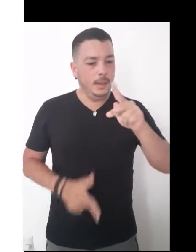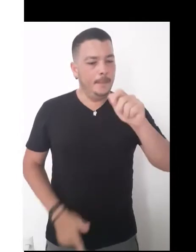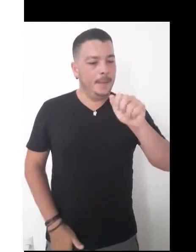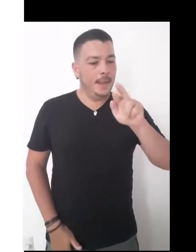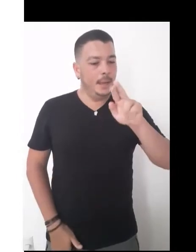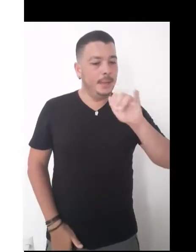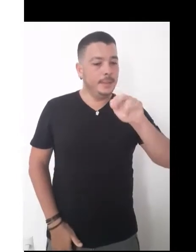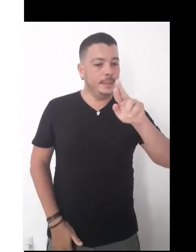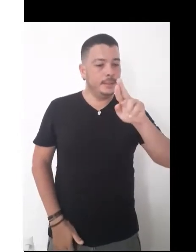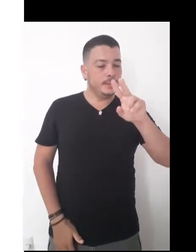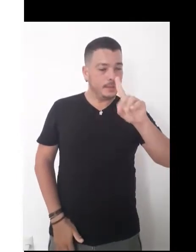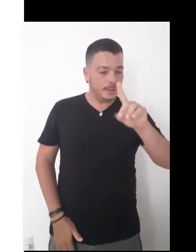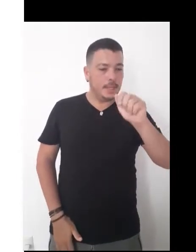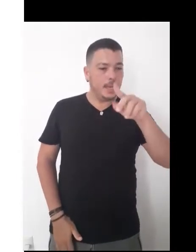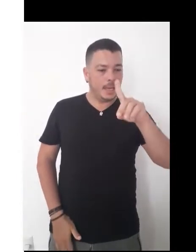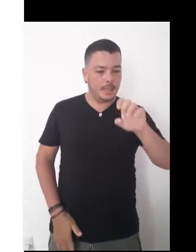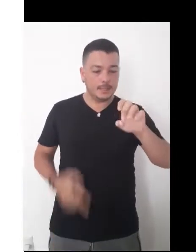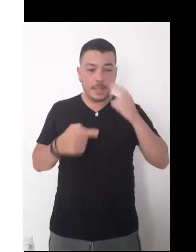envio.